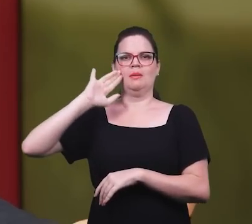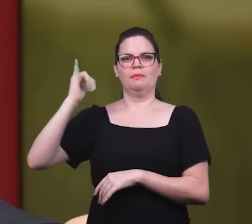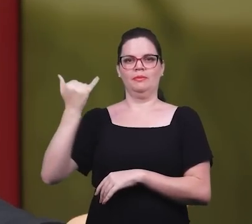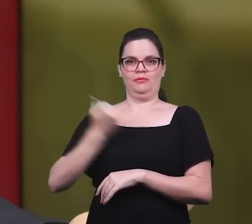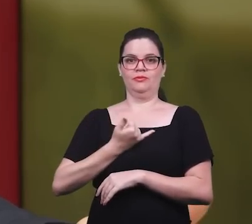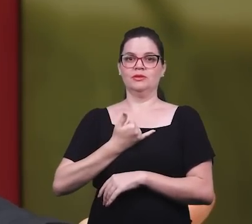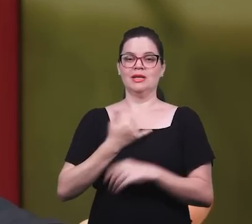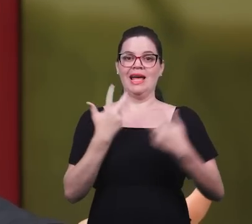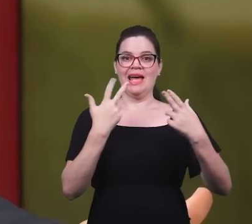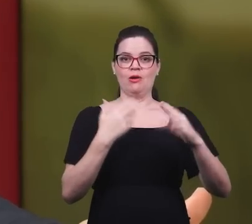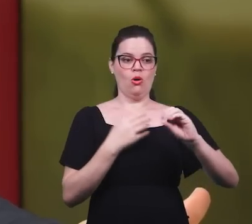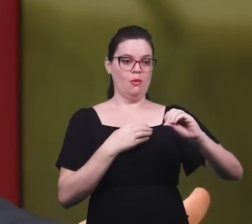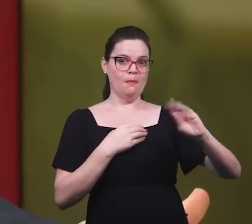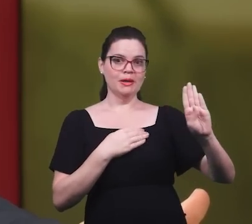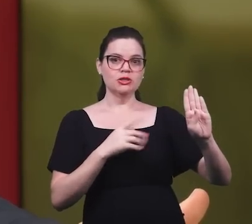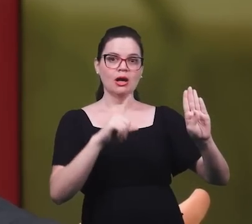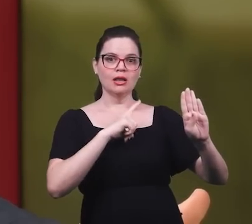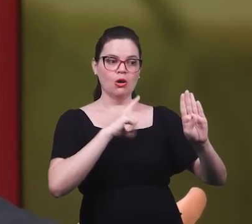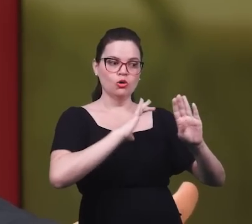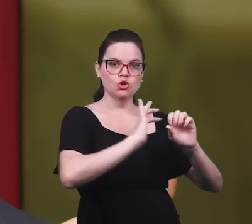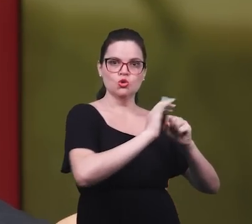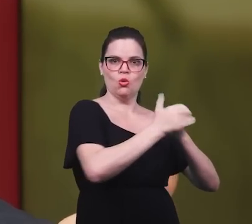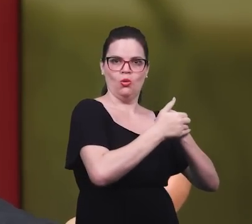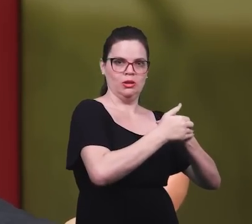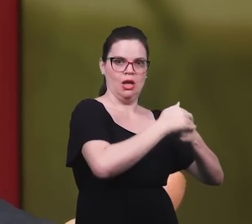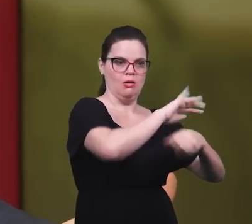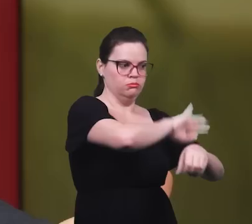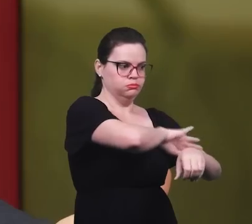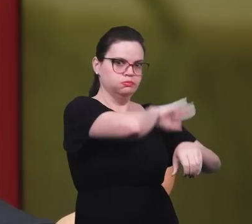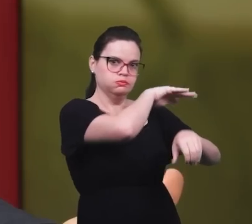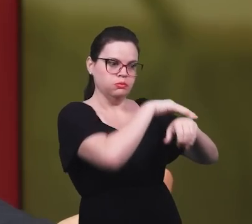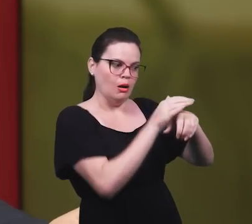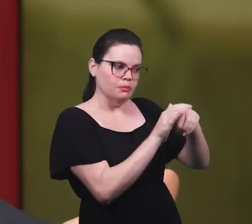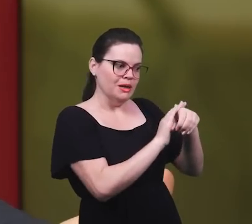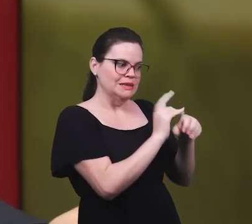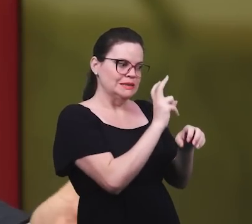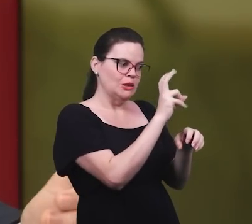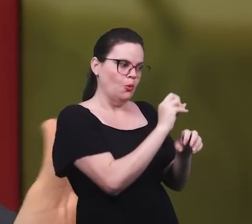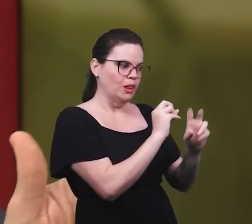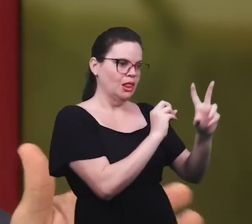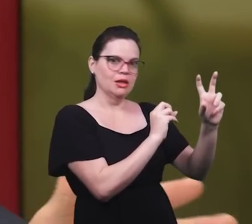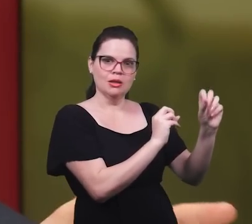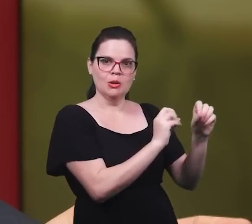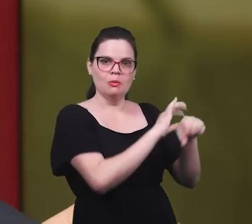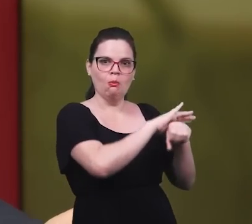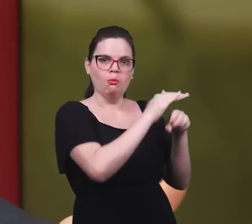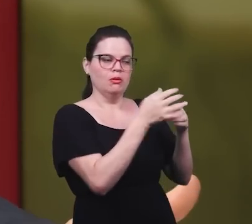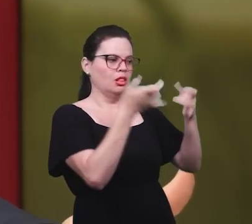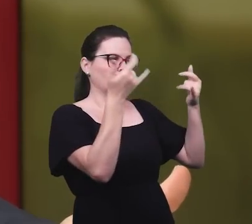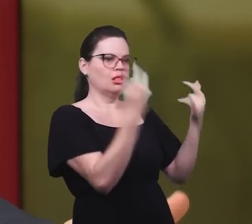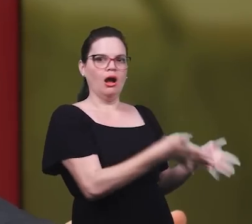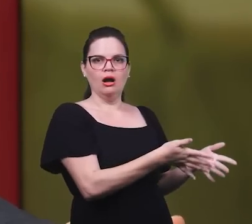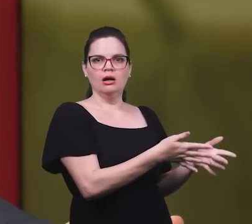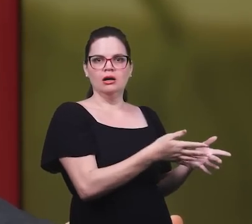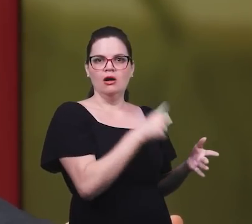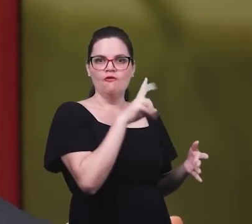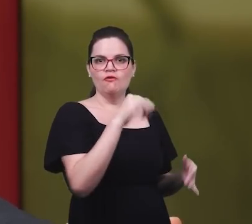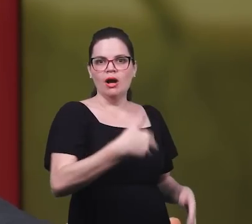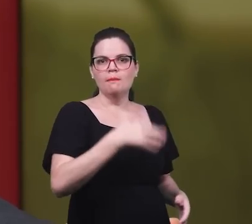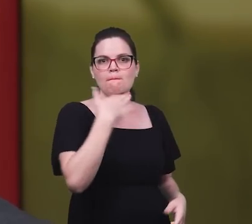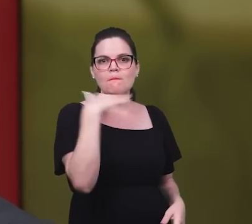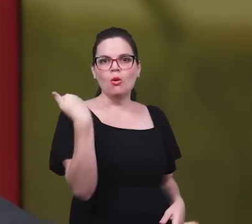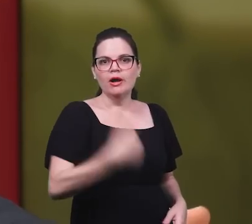eles se mantivessem vivos, né? Nada adiantava esconder os homens ali de 50 em 50 em covas e deixá-los lá para morrer, que eles iriam morrer de qualquer forma,